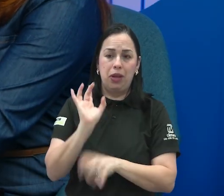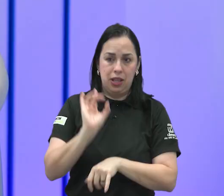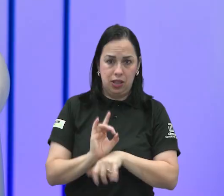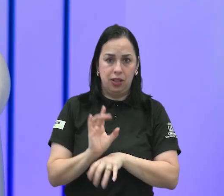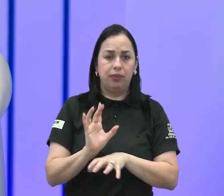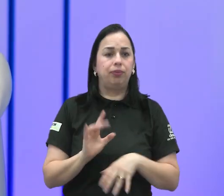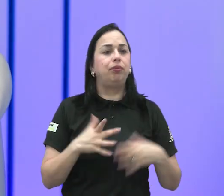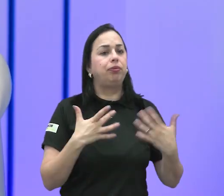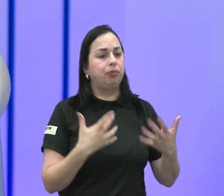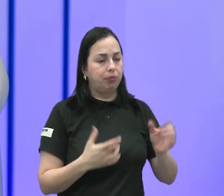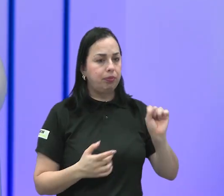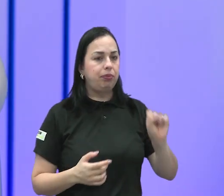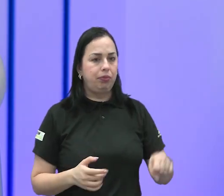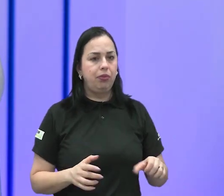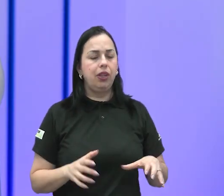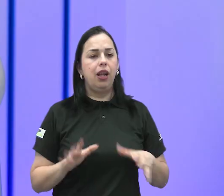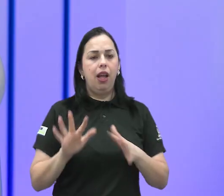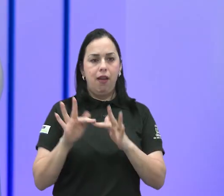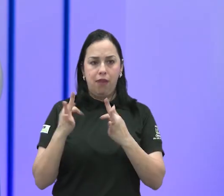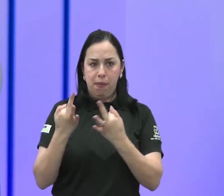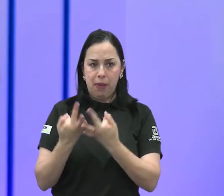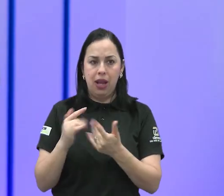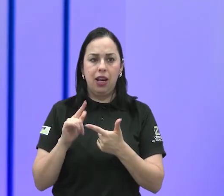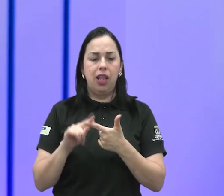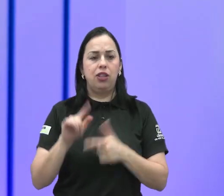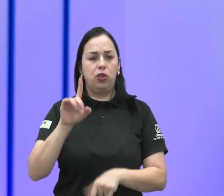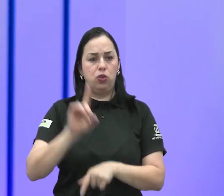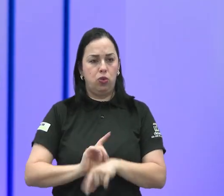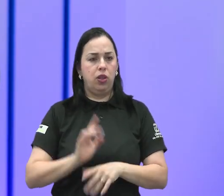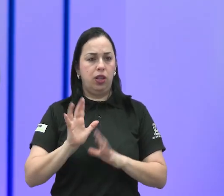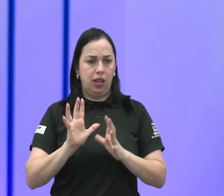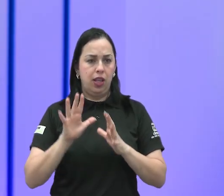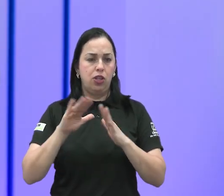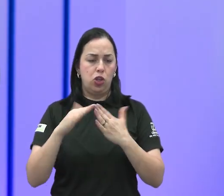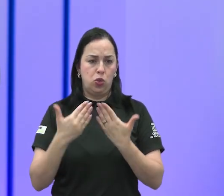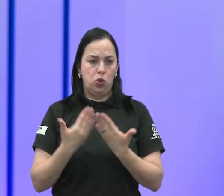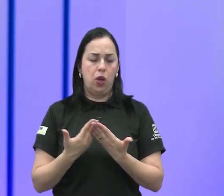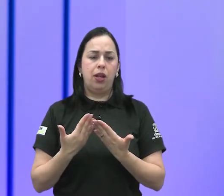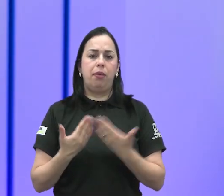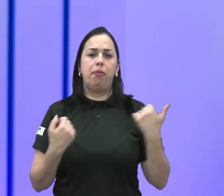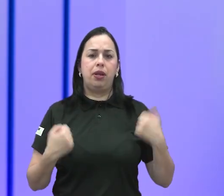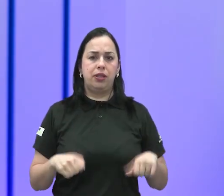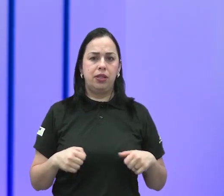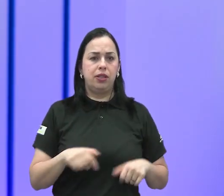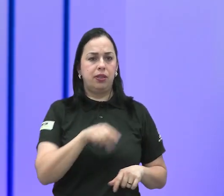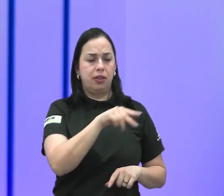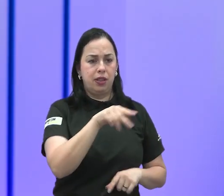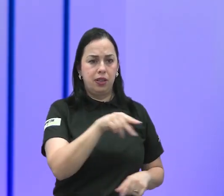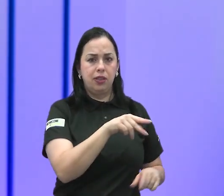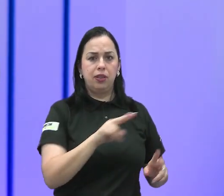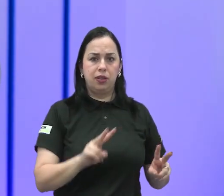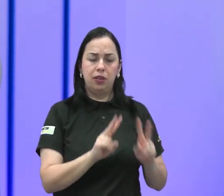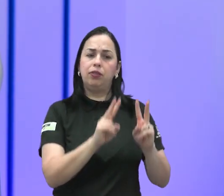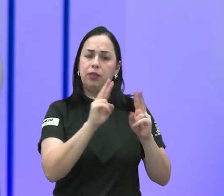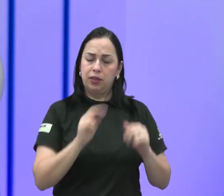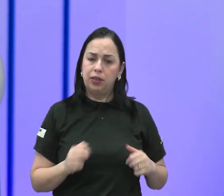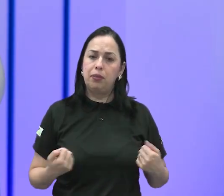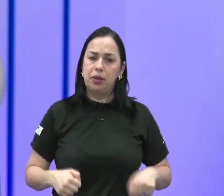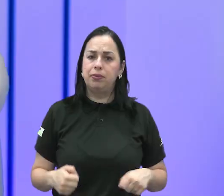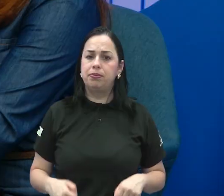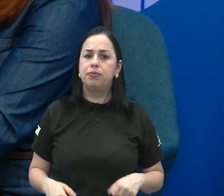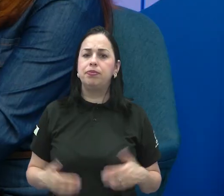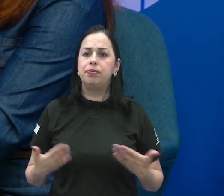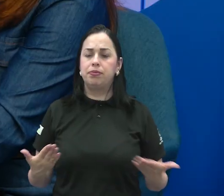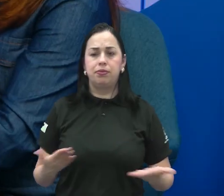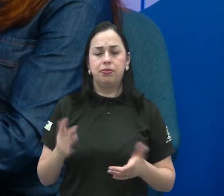escolar. É uma rede, né? A família e também a gestão escolar, né? Poder colocar esse professor realmente no lugar dele.